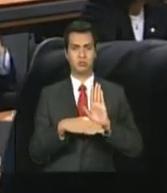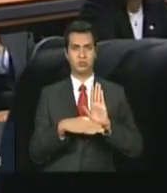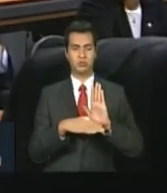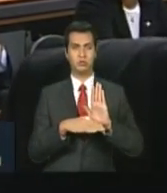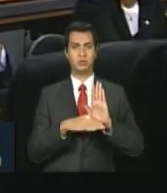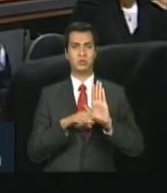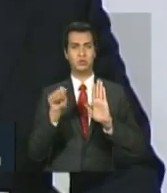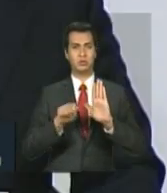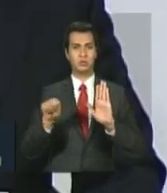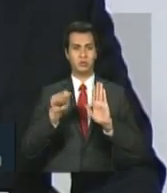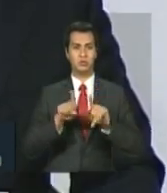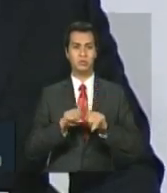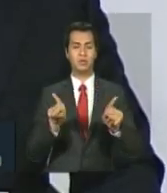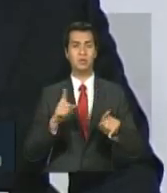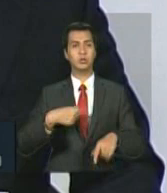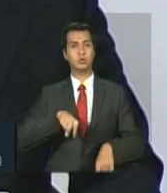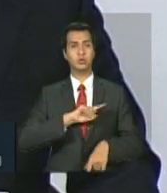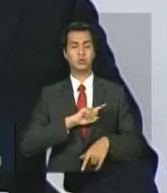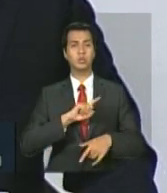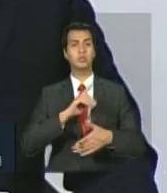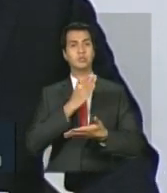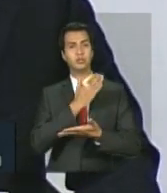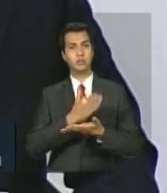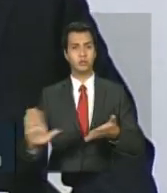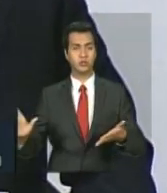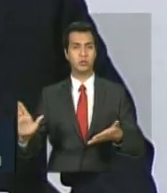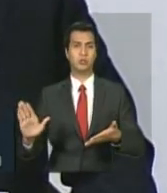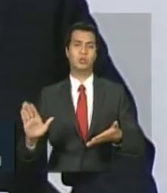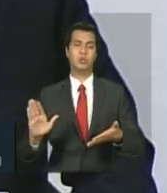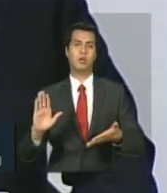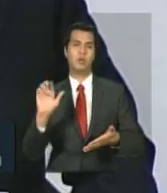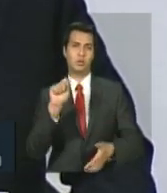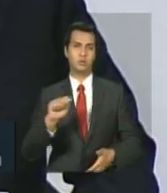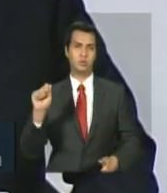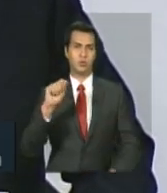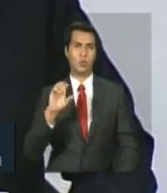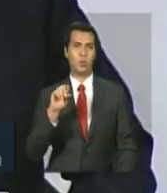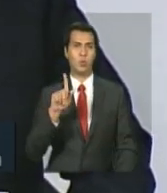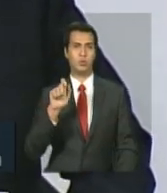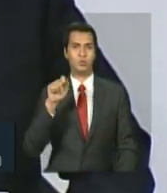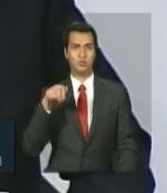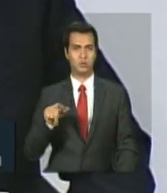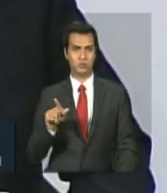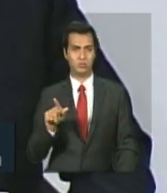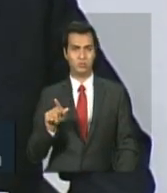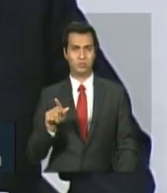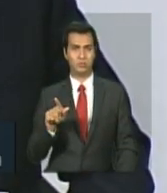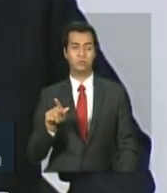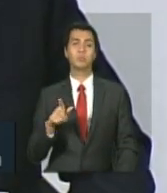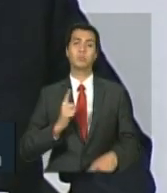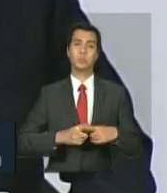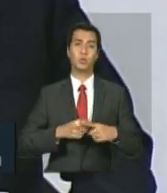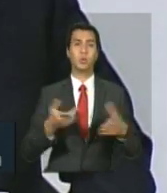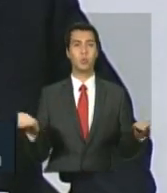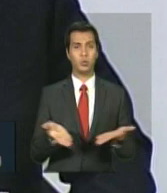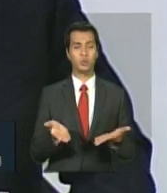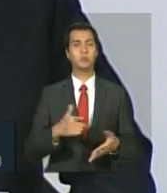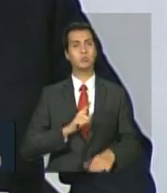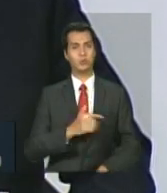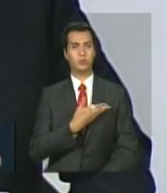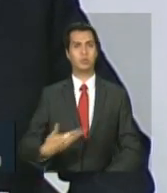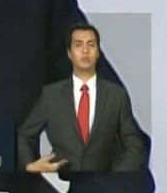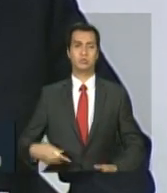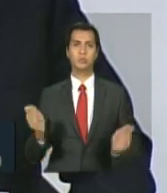não governamentais, porque já hoje possuímos estrutura pública para dar suporte à implantação, à atividade desse